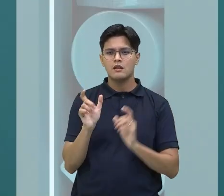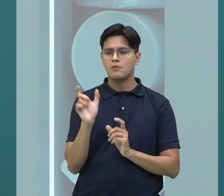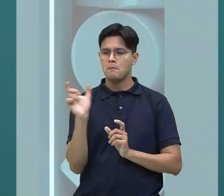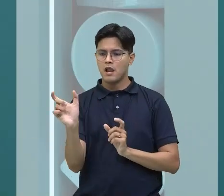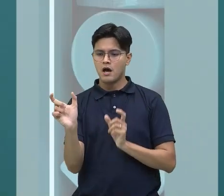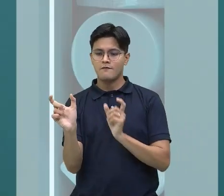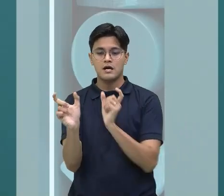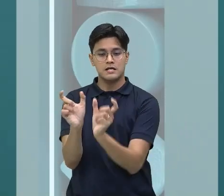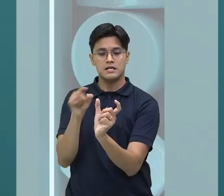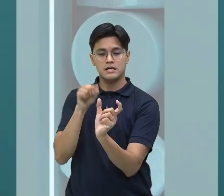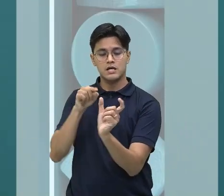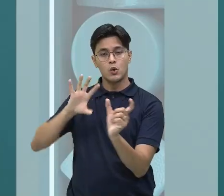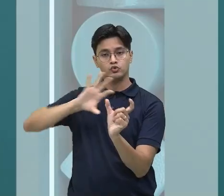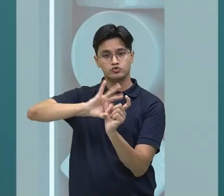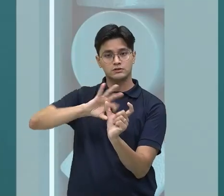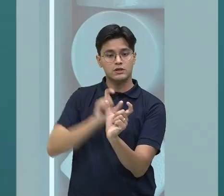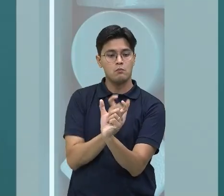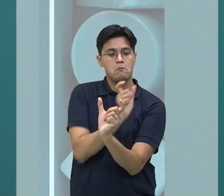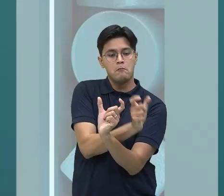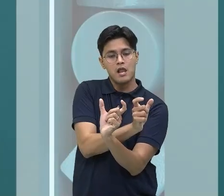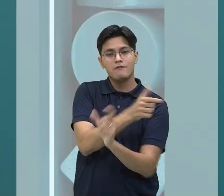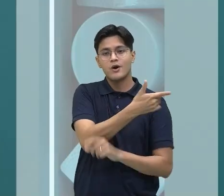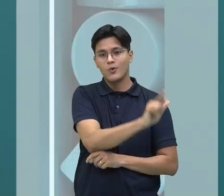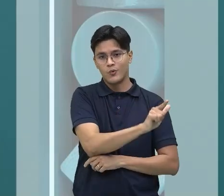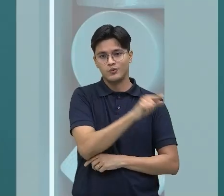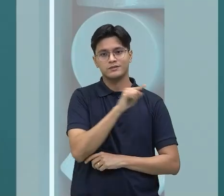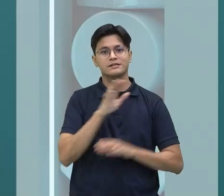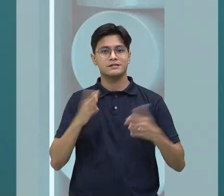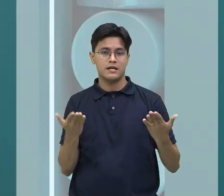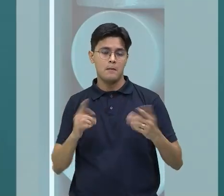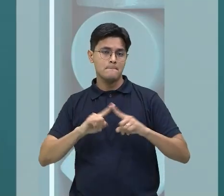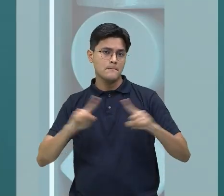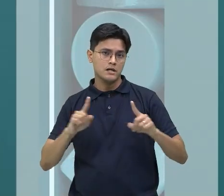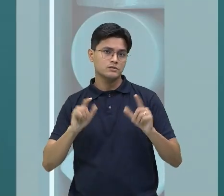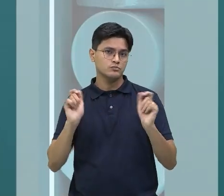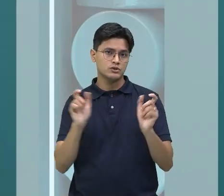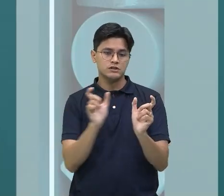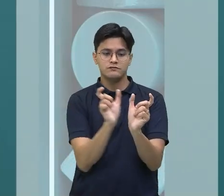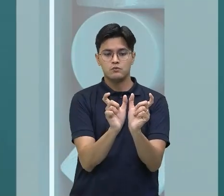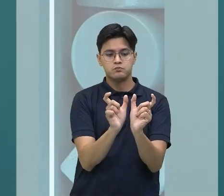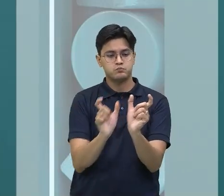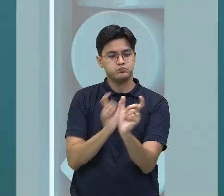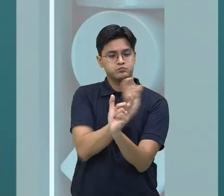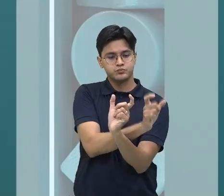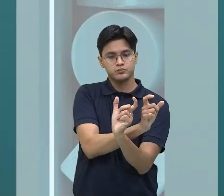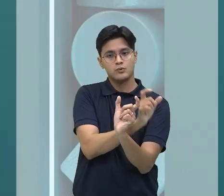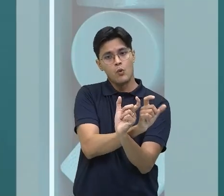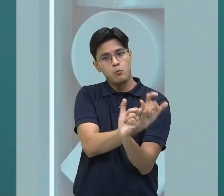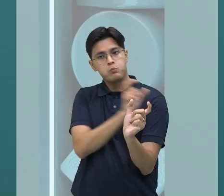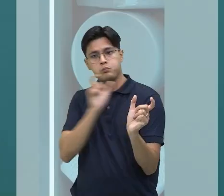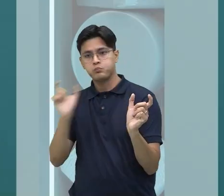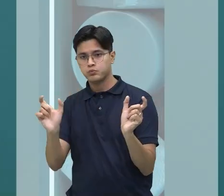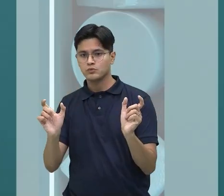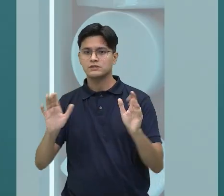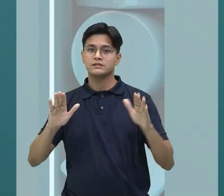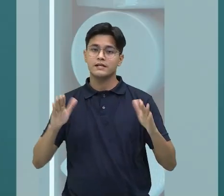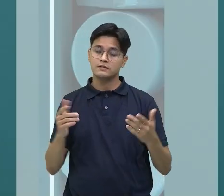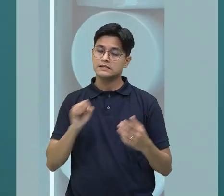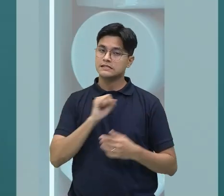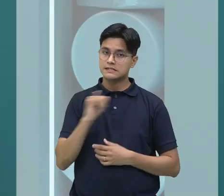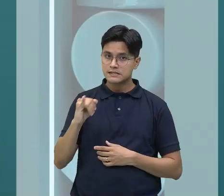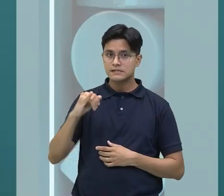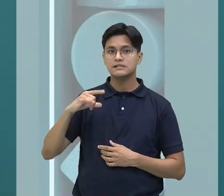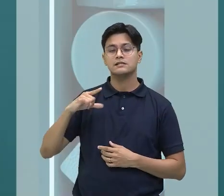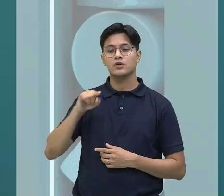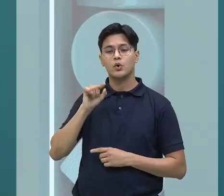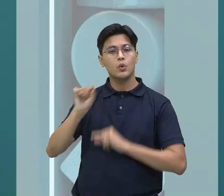existe exatamente uma posição para que elas sejam utilizadas. Elas vão desempenhar o papel delas, que é conectar ideias, conectar frases,